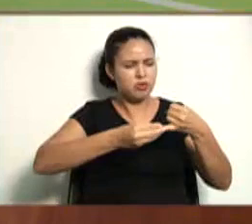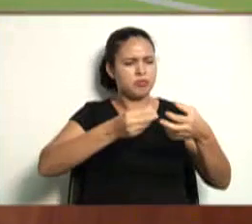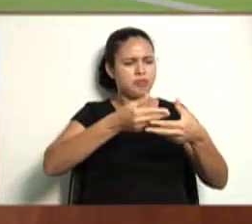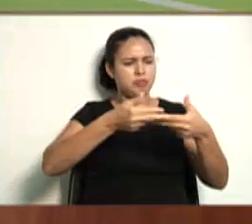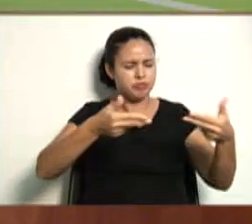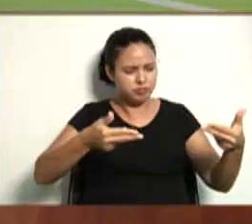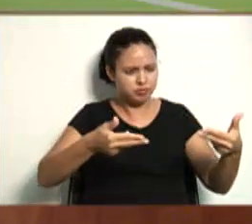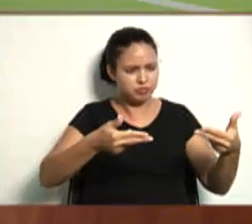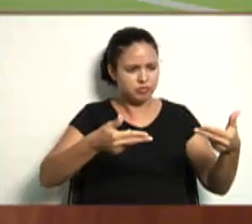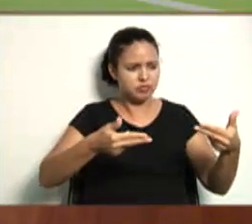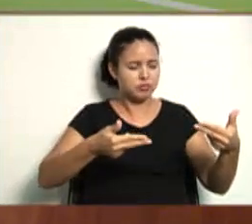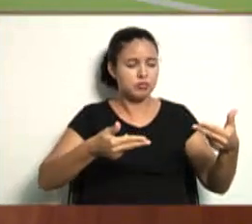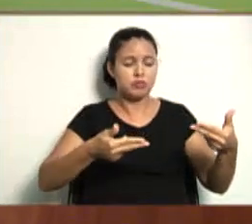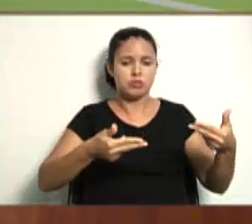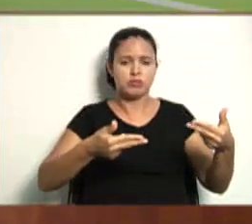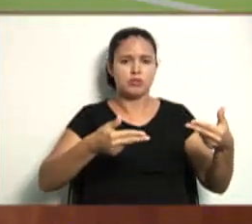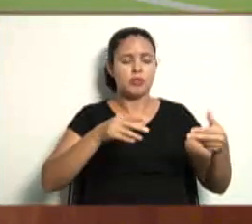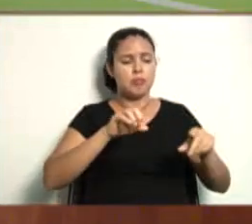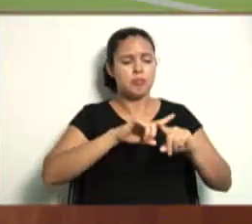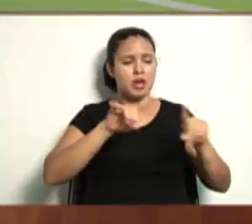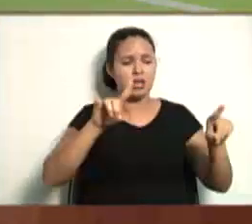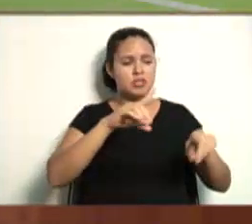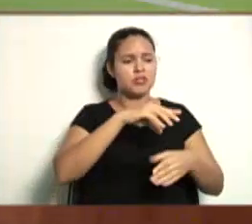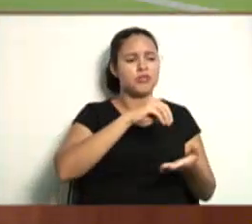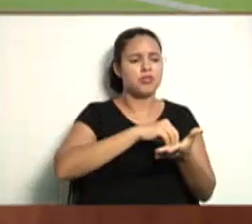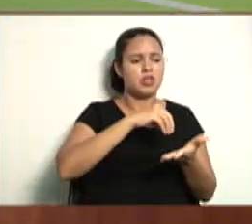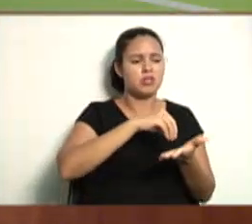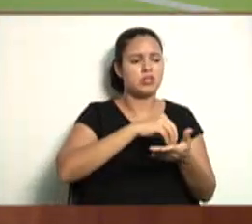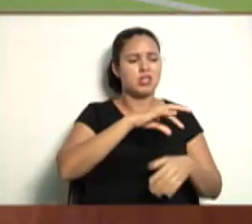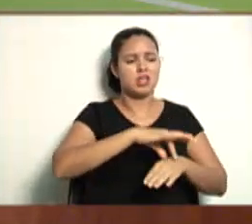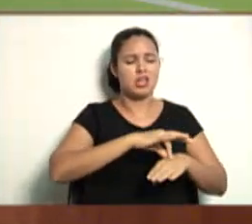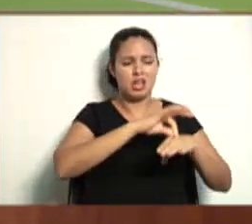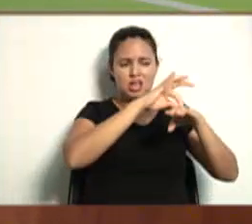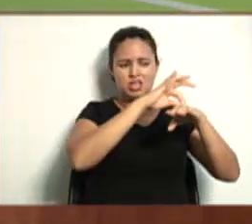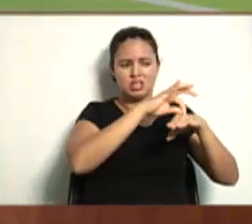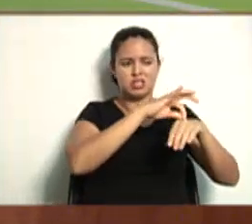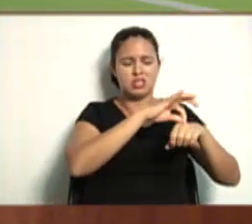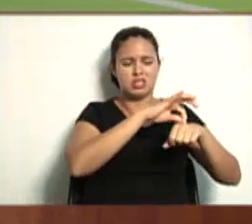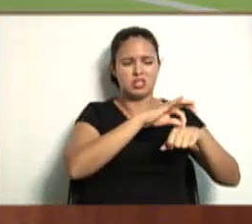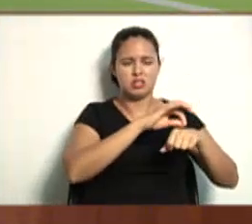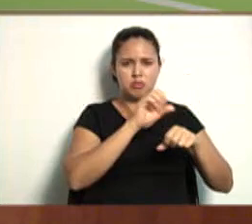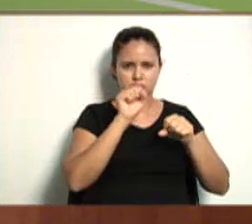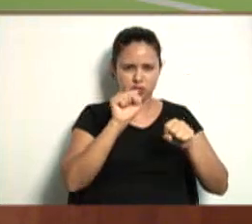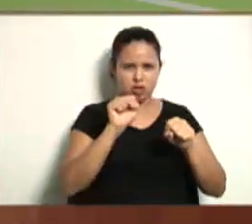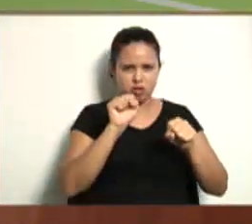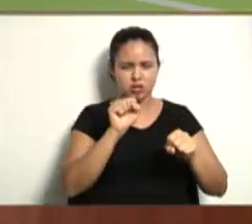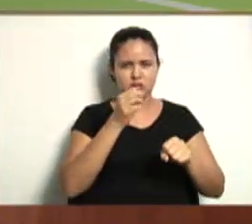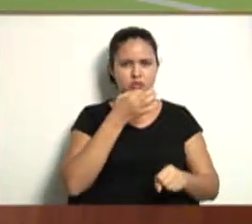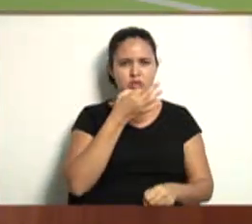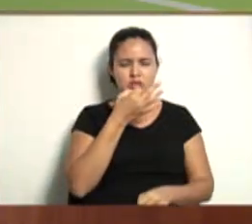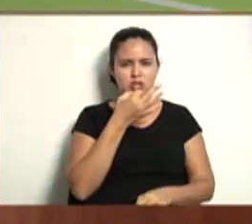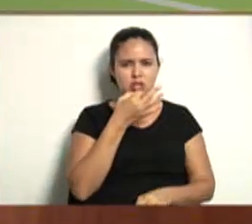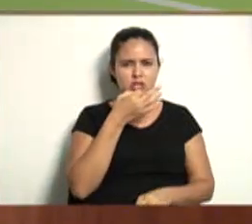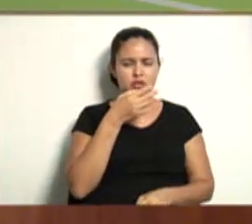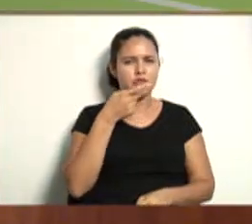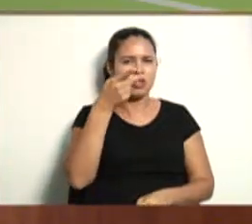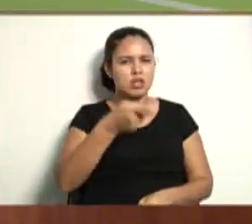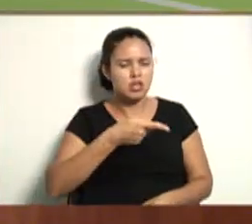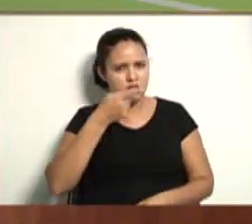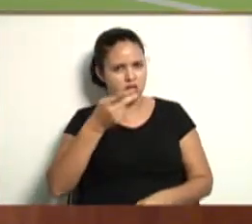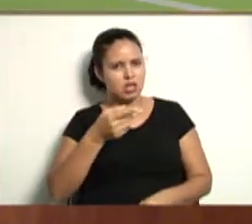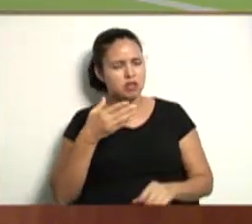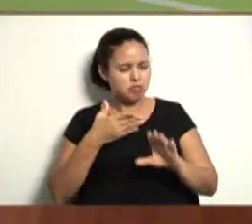tivesse carne. Você pode dizer que foi a um churrasco? Não. Você pode dizer que foi a um almoço, foi